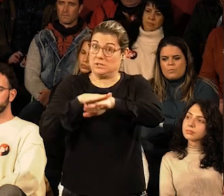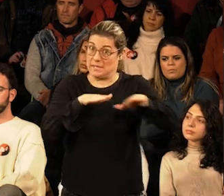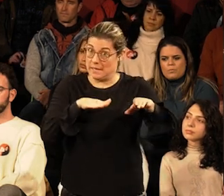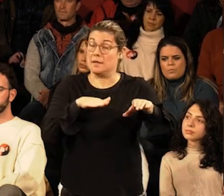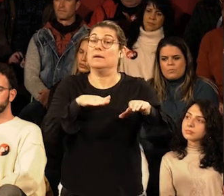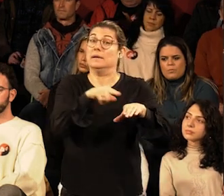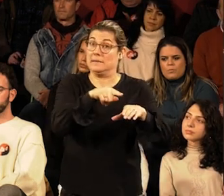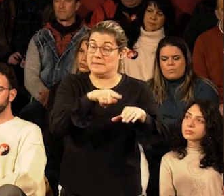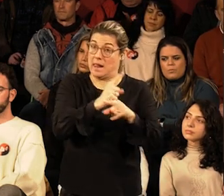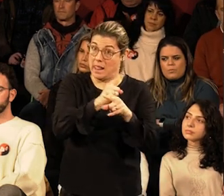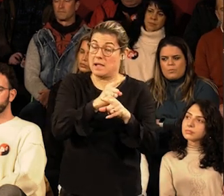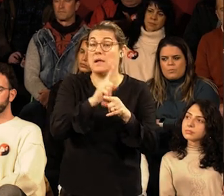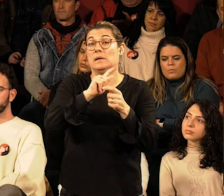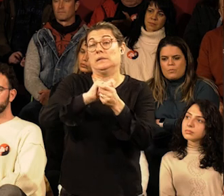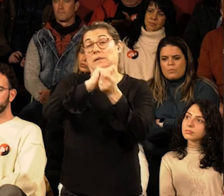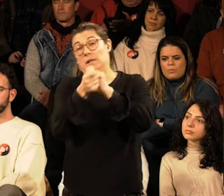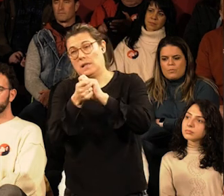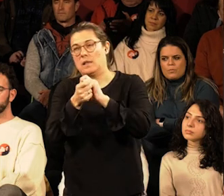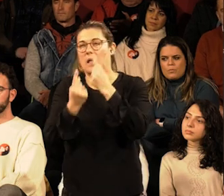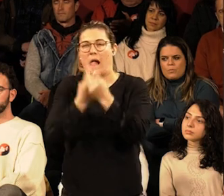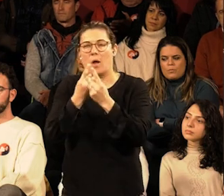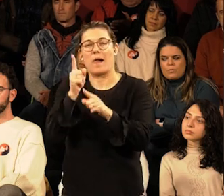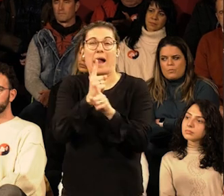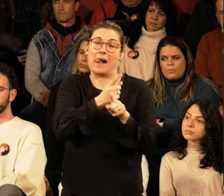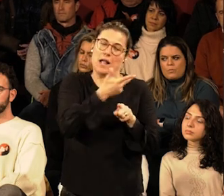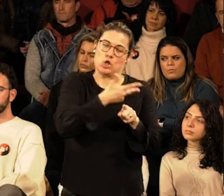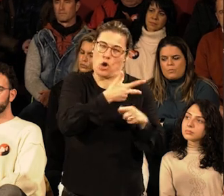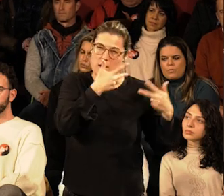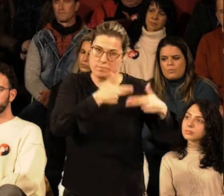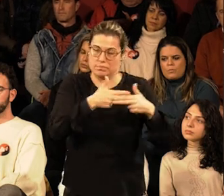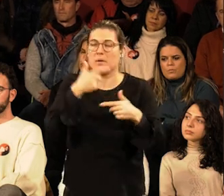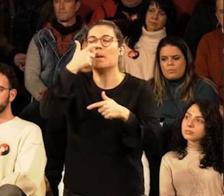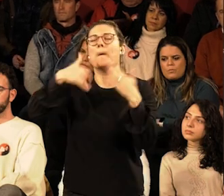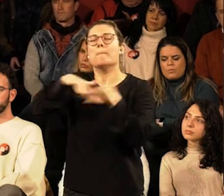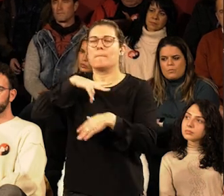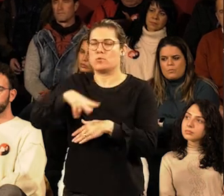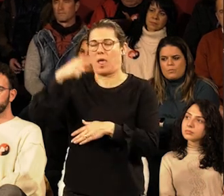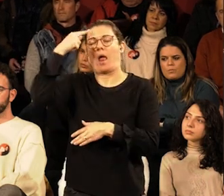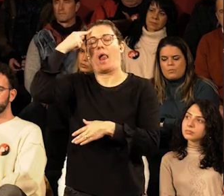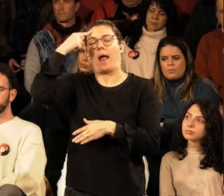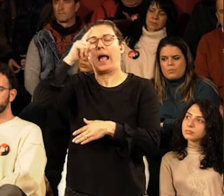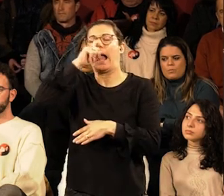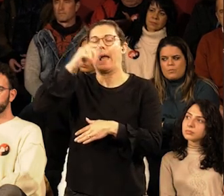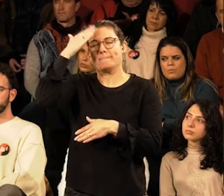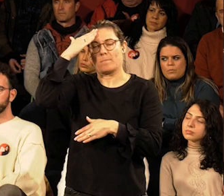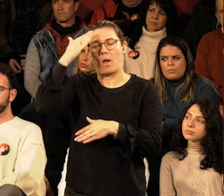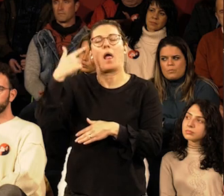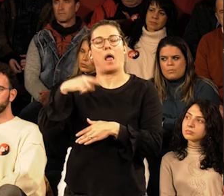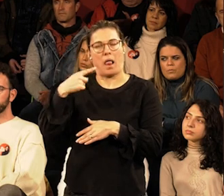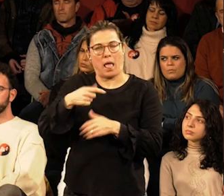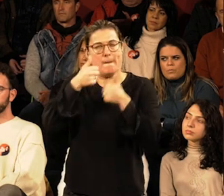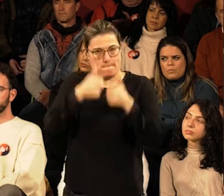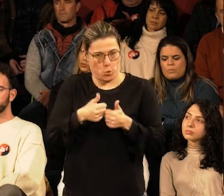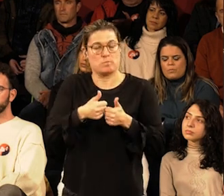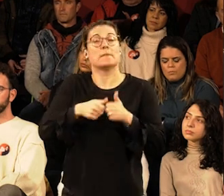reversão parcial das agressões da troica guarda ao povo português boa memória e